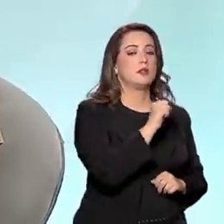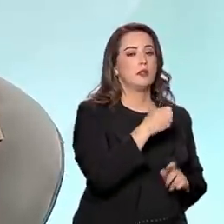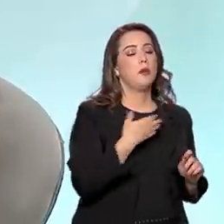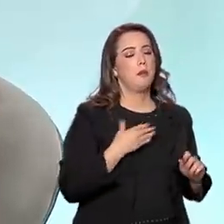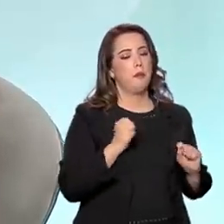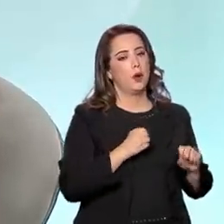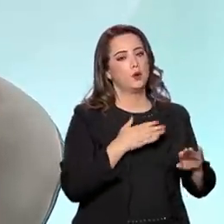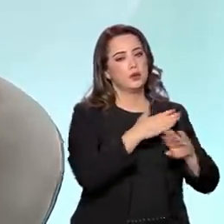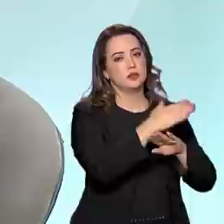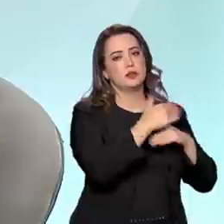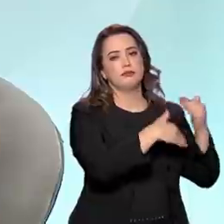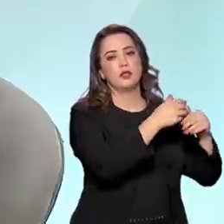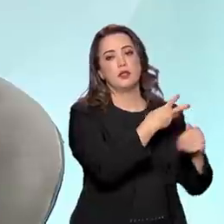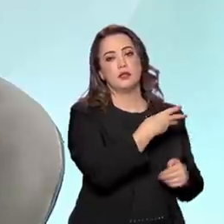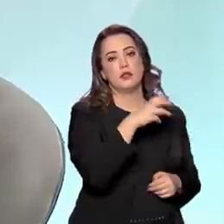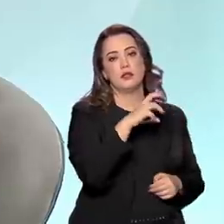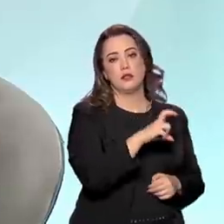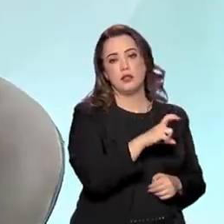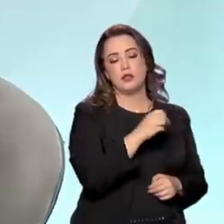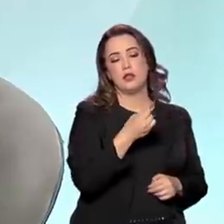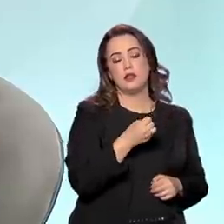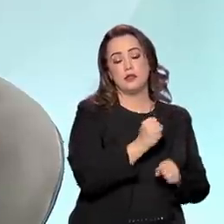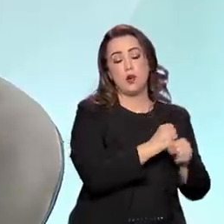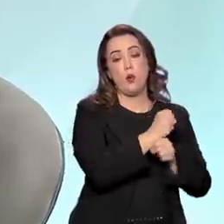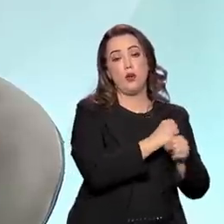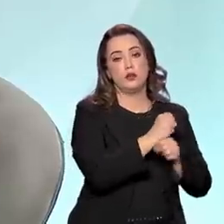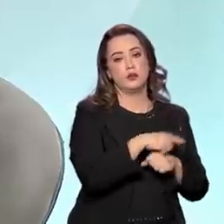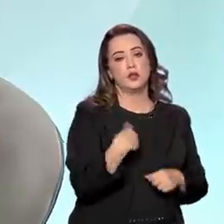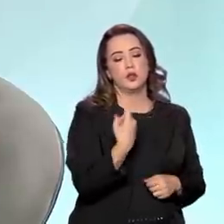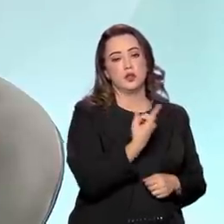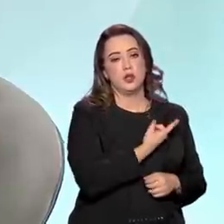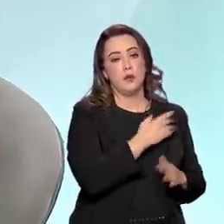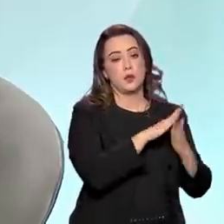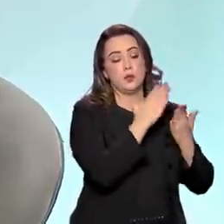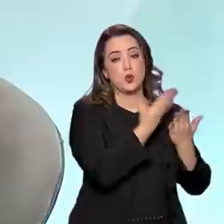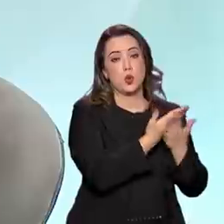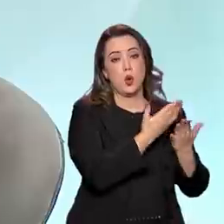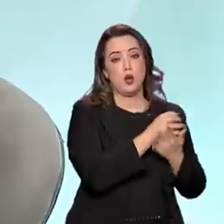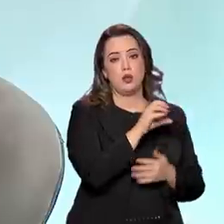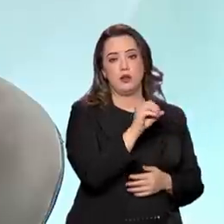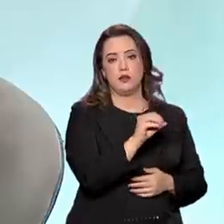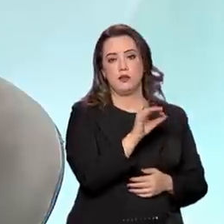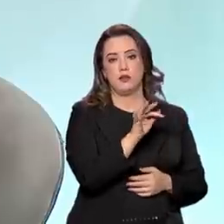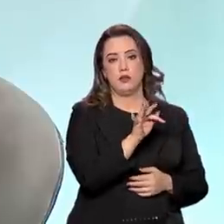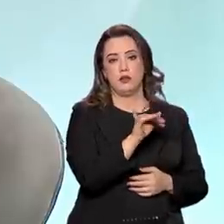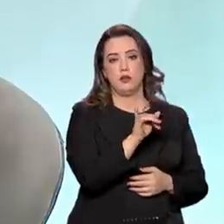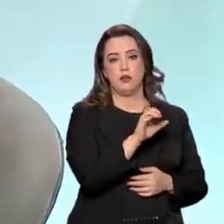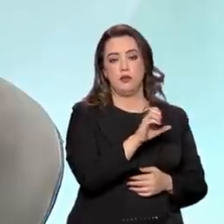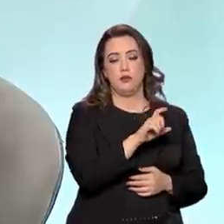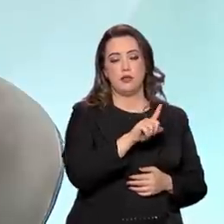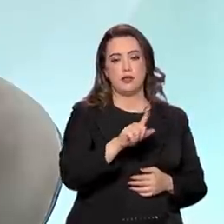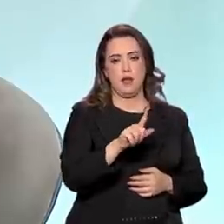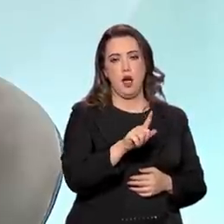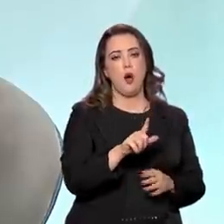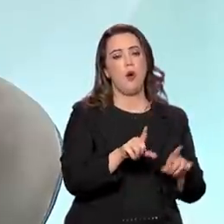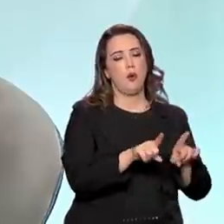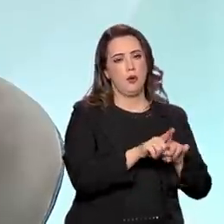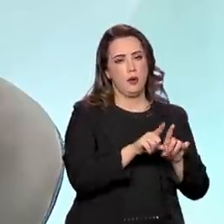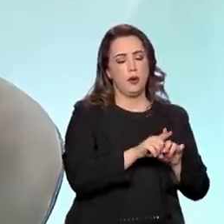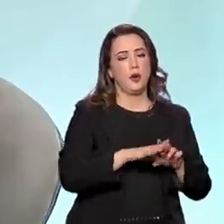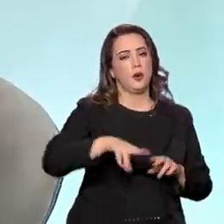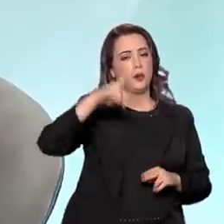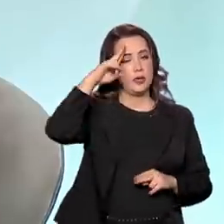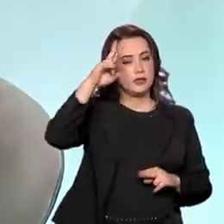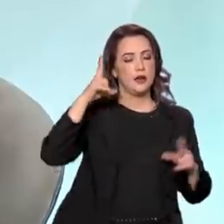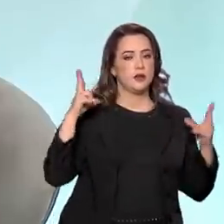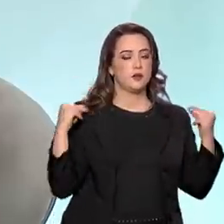no exército o pessoa que ele pode ser a carreira de oficial que nós temos a escola de oficial do exército a Marinha EA aeronáutica né as do Exército no Rio